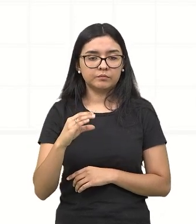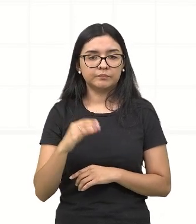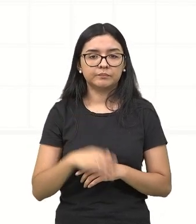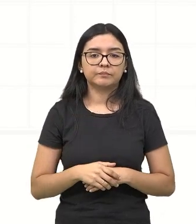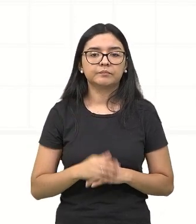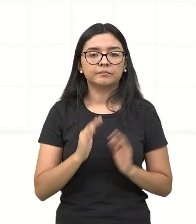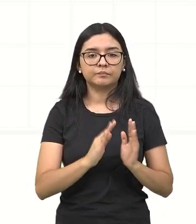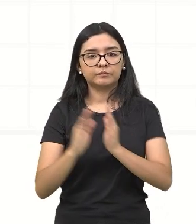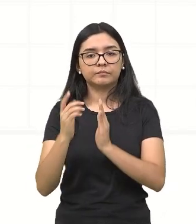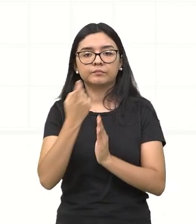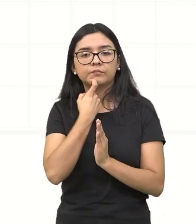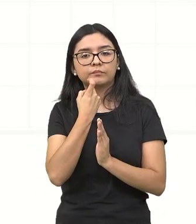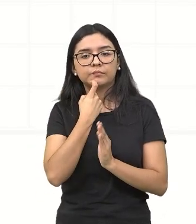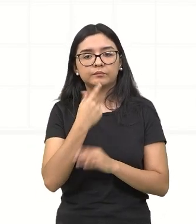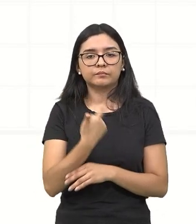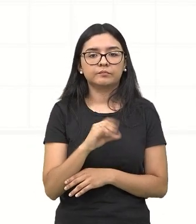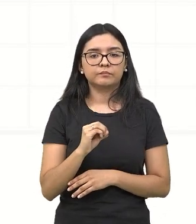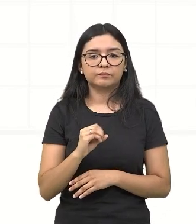foi de